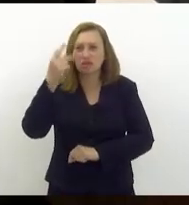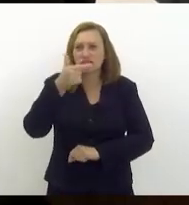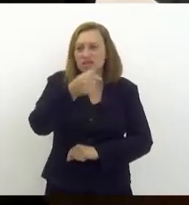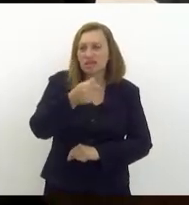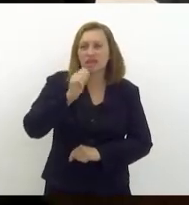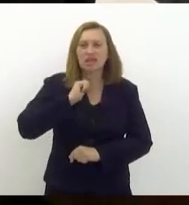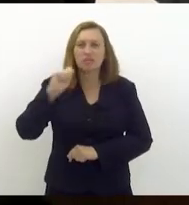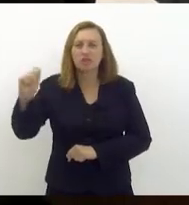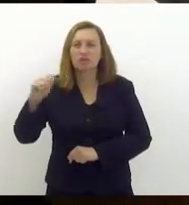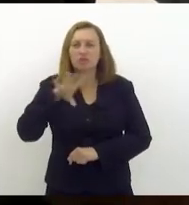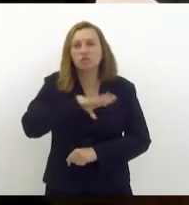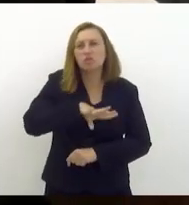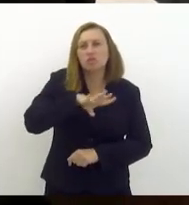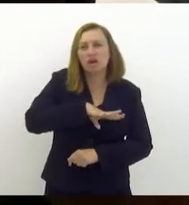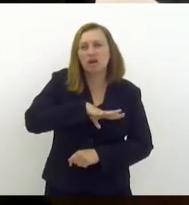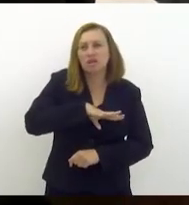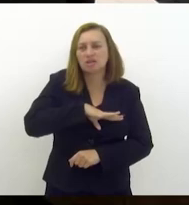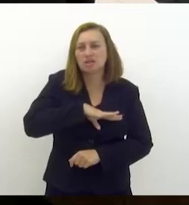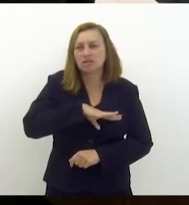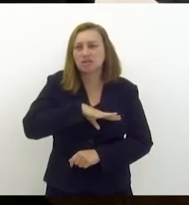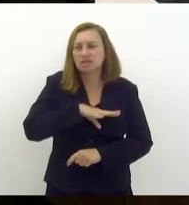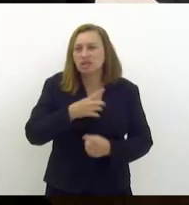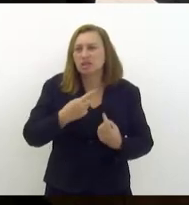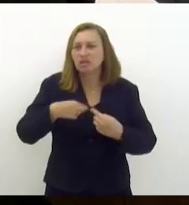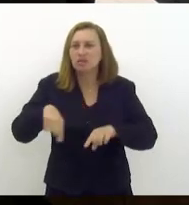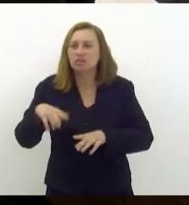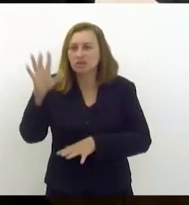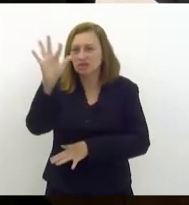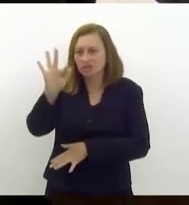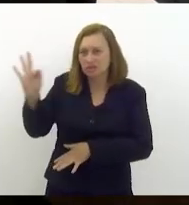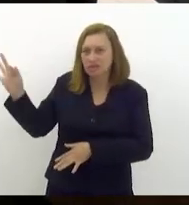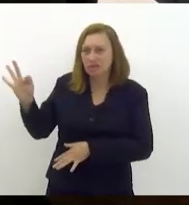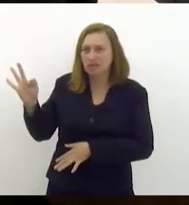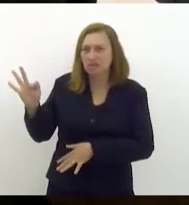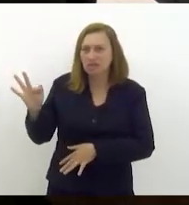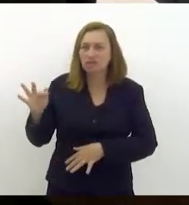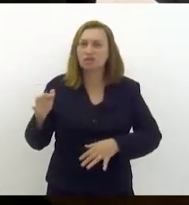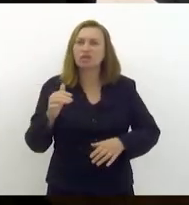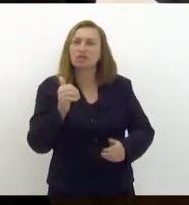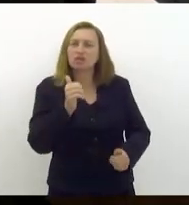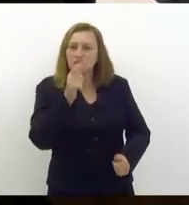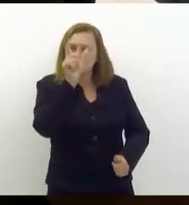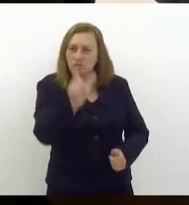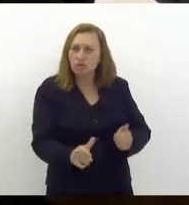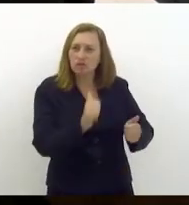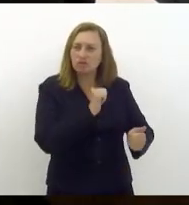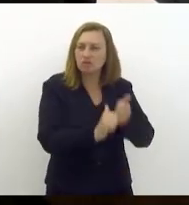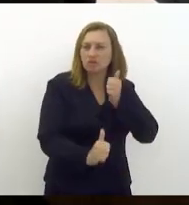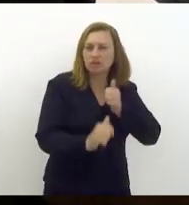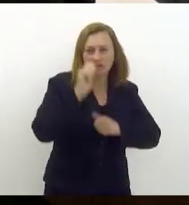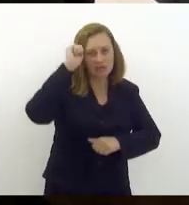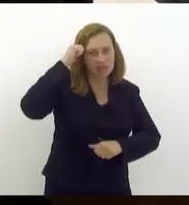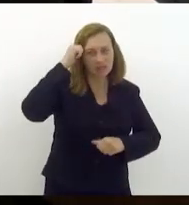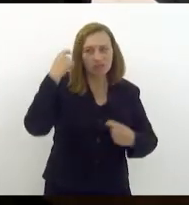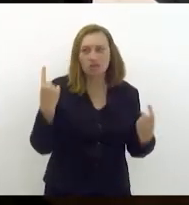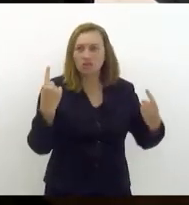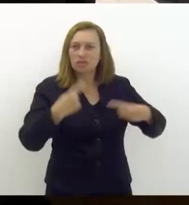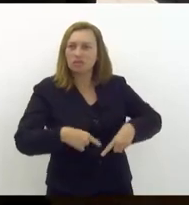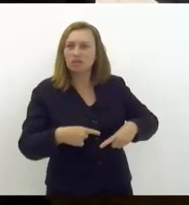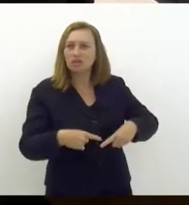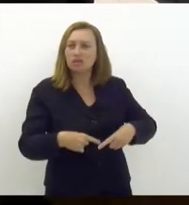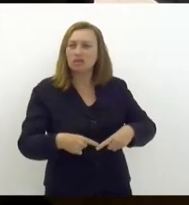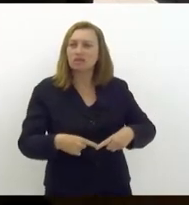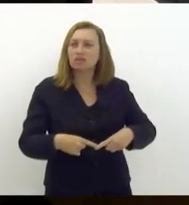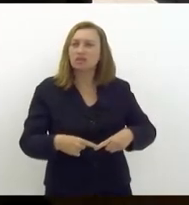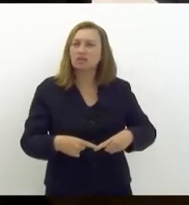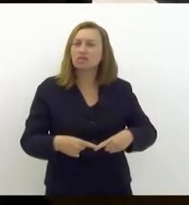do Vasco da Gama de ter peitada Federação na época e ter colocado jogadores negros para disputarem o campeonato foi aleijado